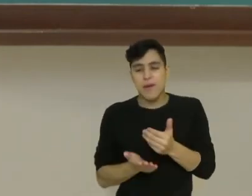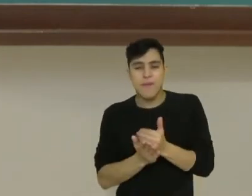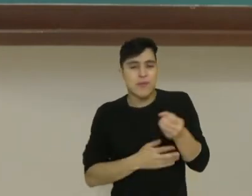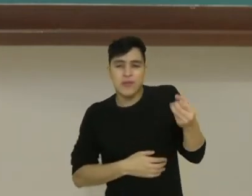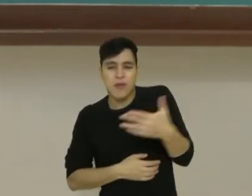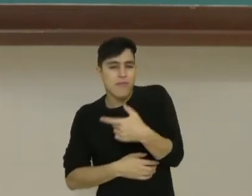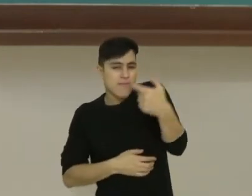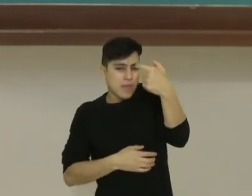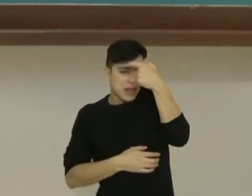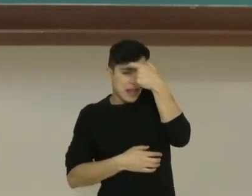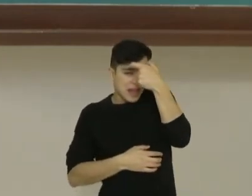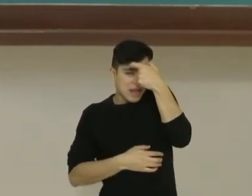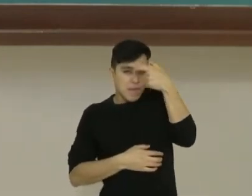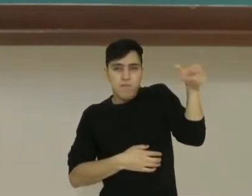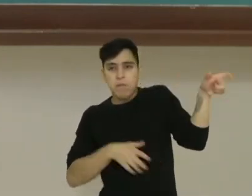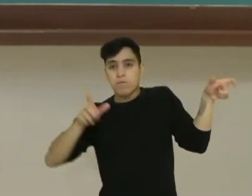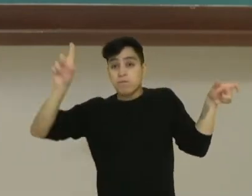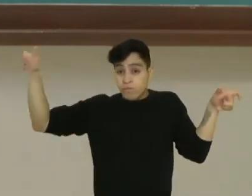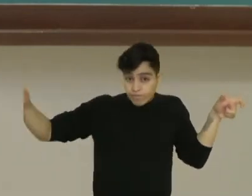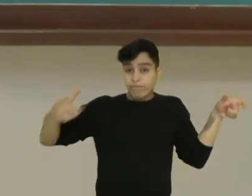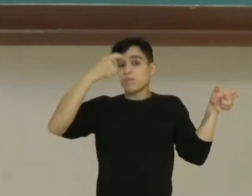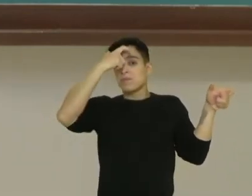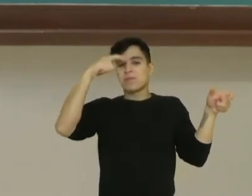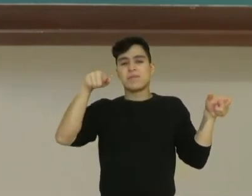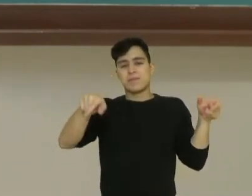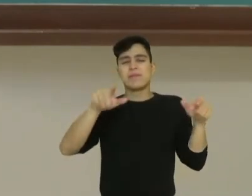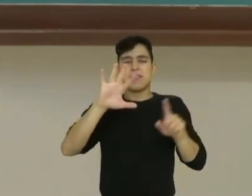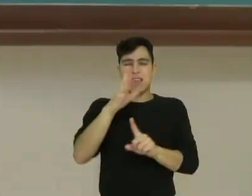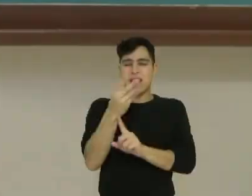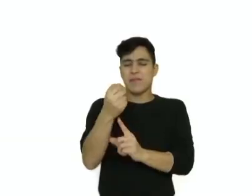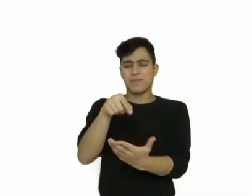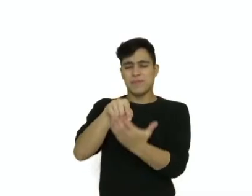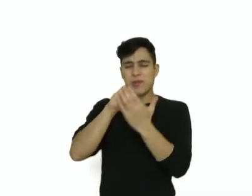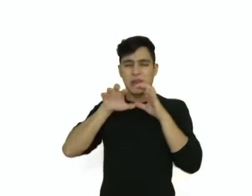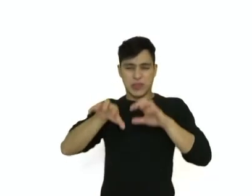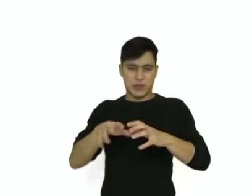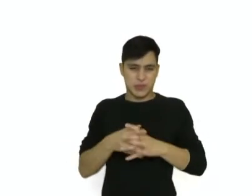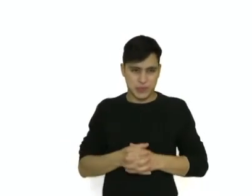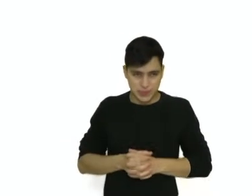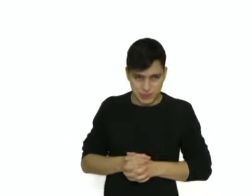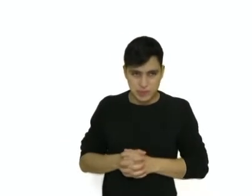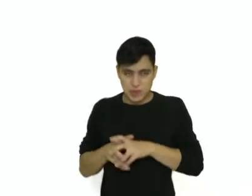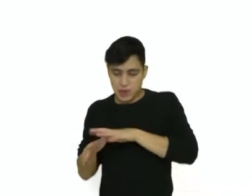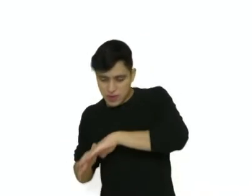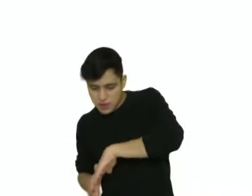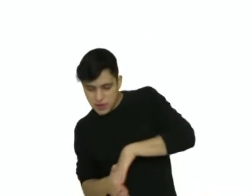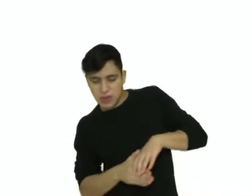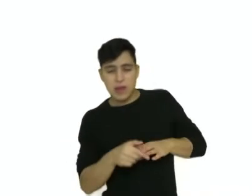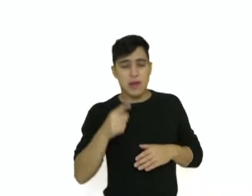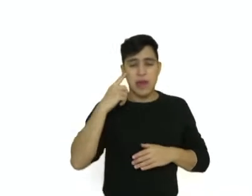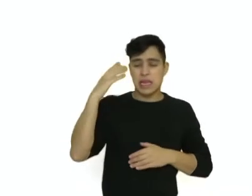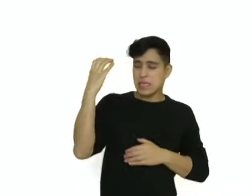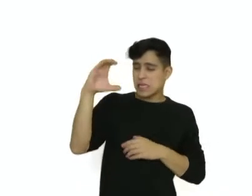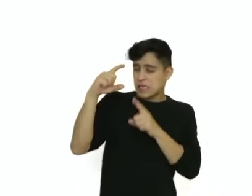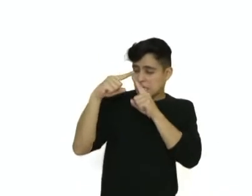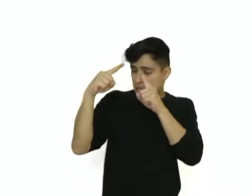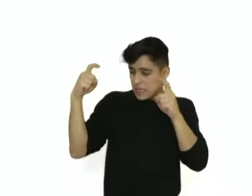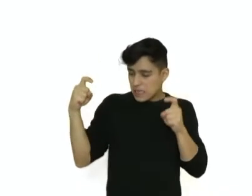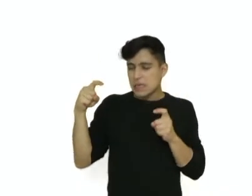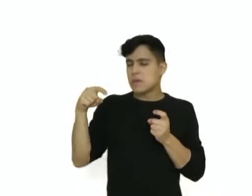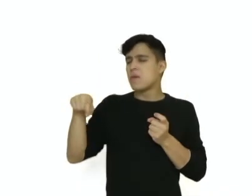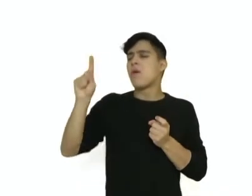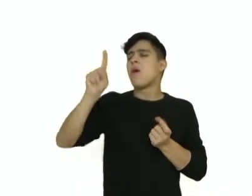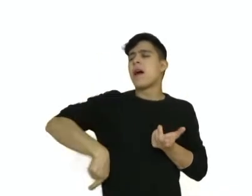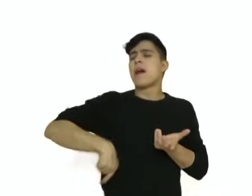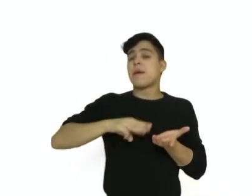ver refletido na arte então aqui do Leonardo da Vinci. Veja, ciência, O método científico era uma